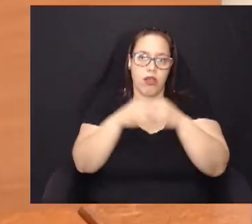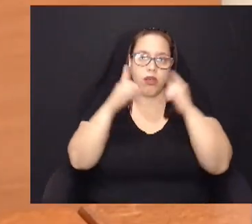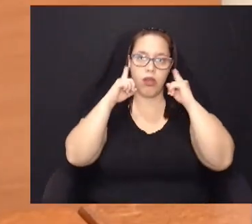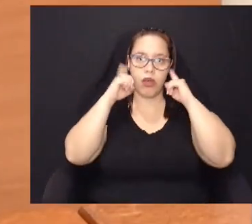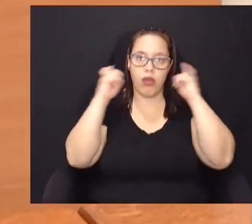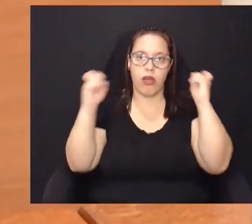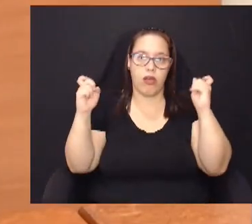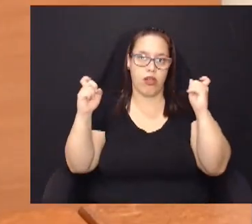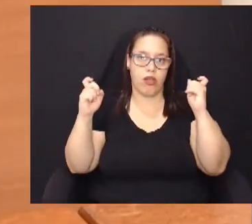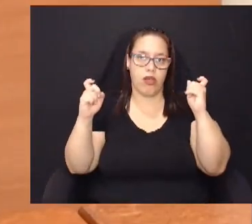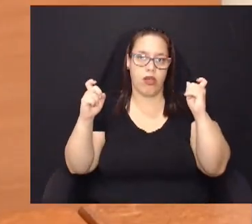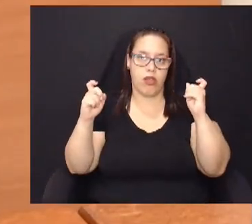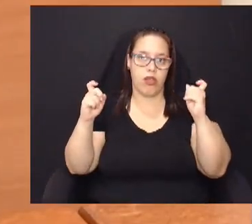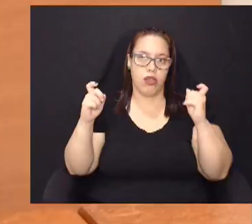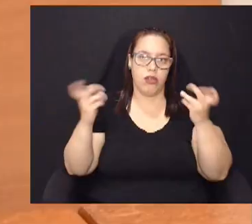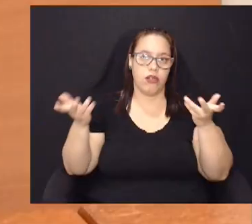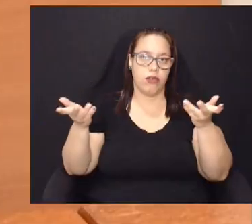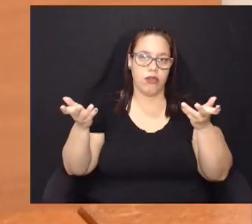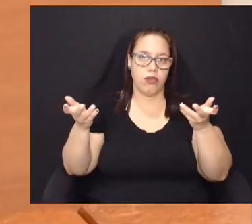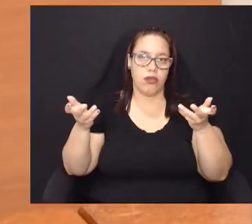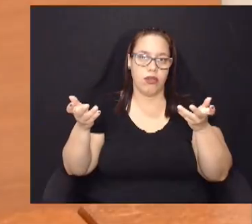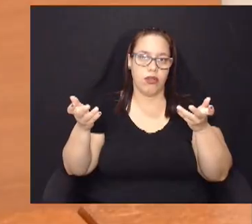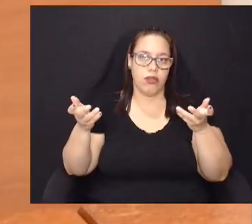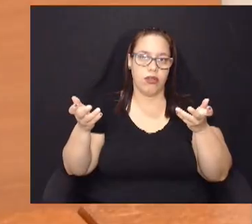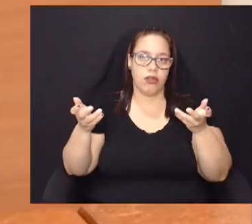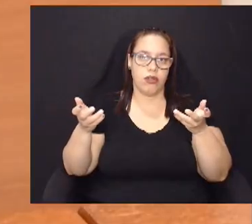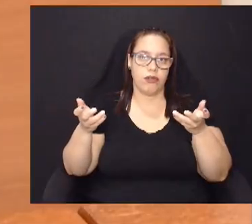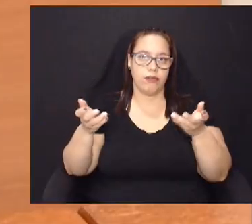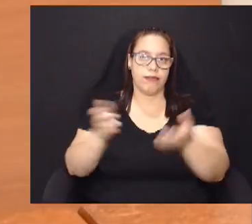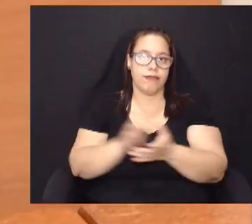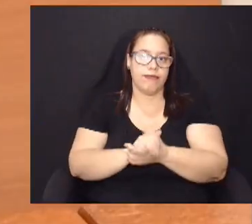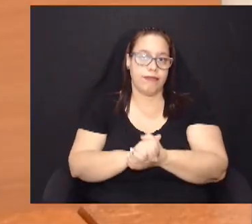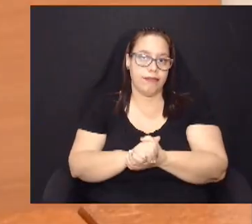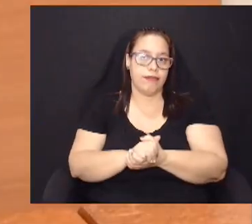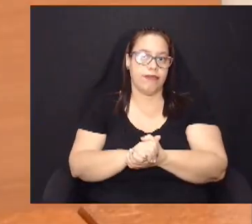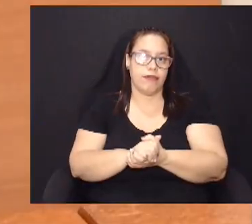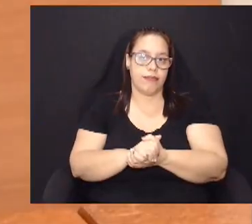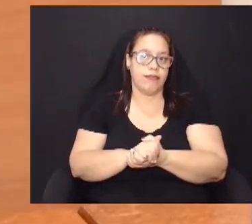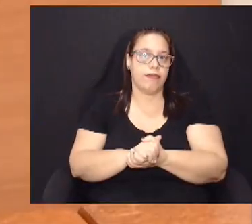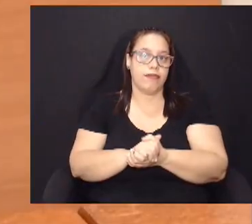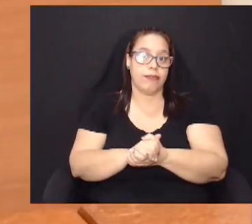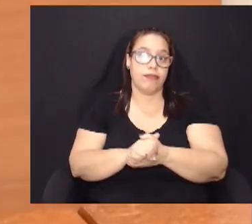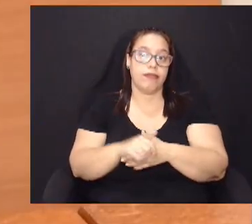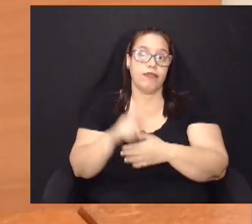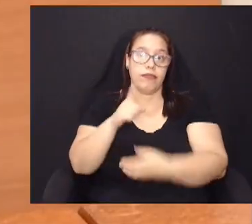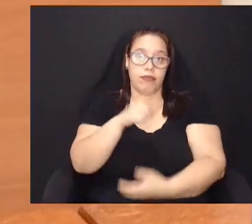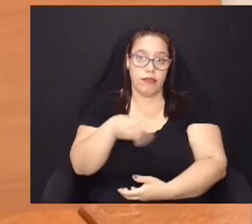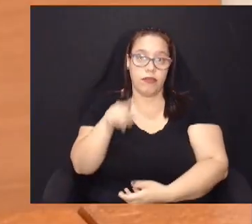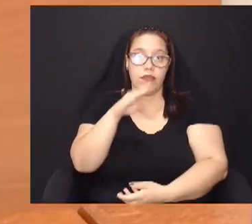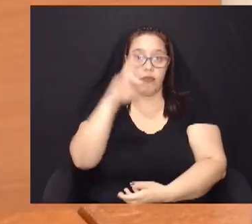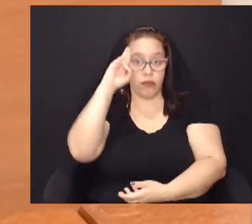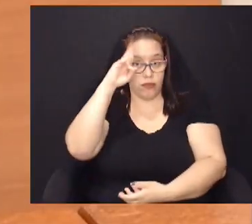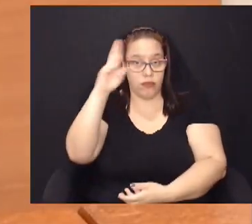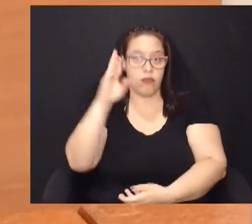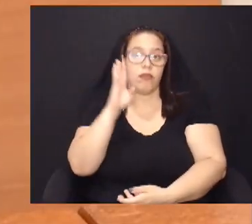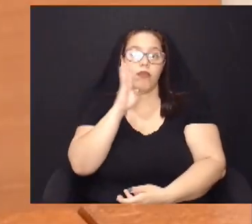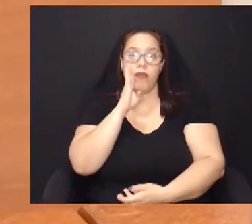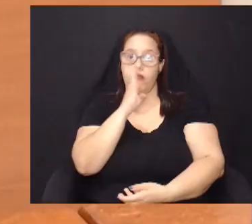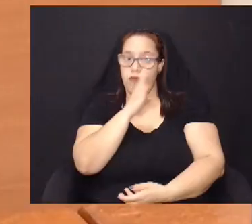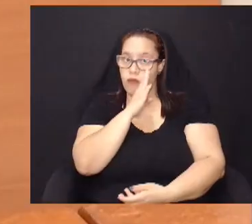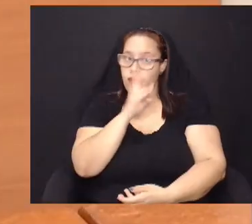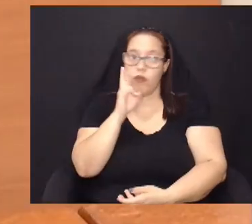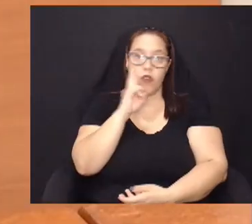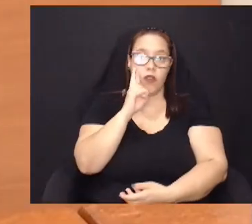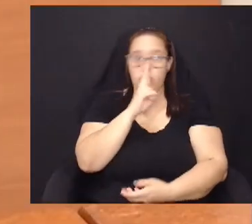embaixo. Gente, é o volume do grave que você coloca lá. Então vocês, donos de estabelecimentos, têm que